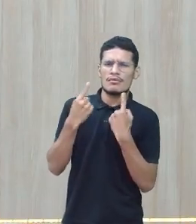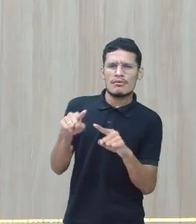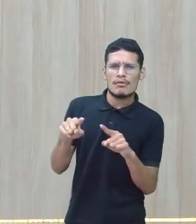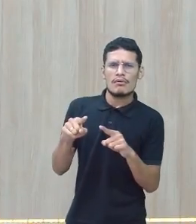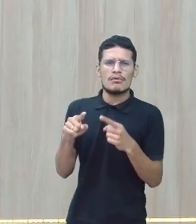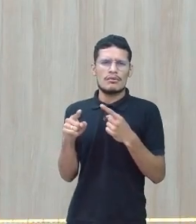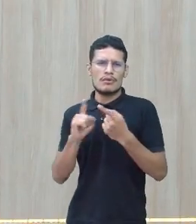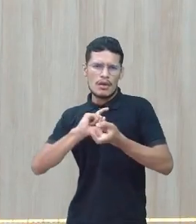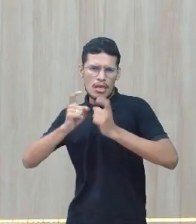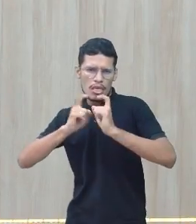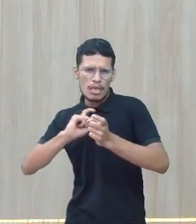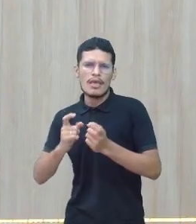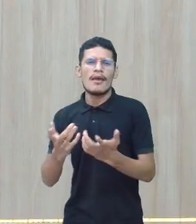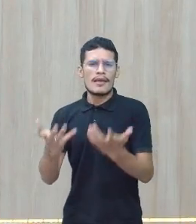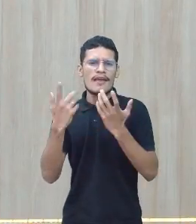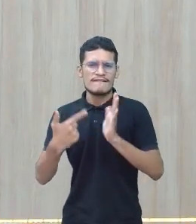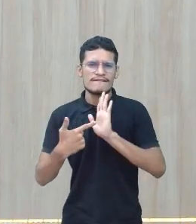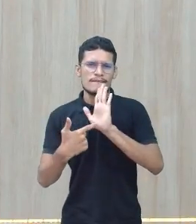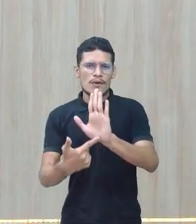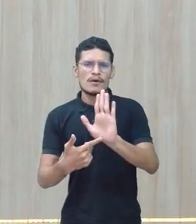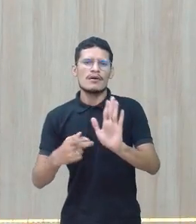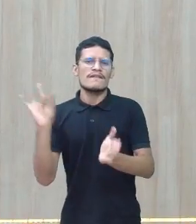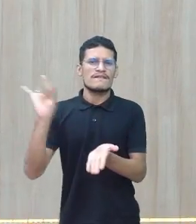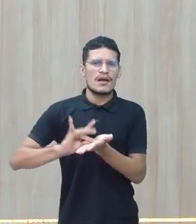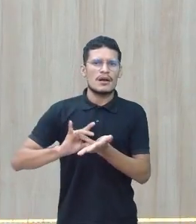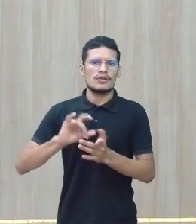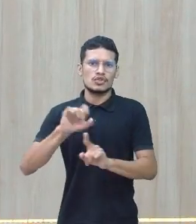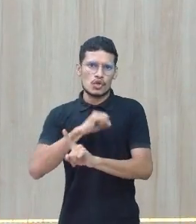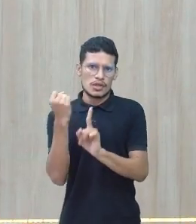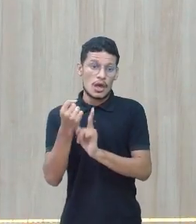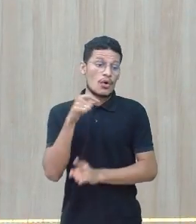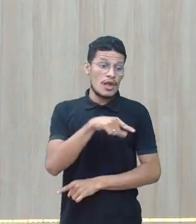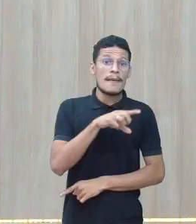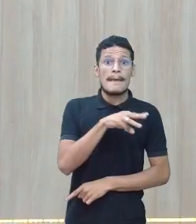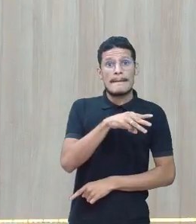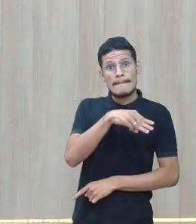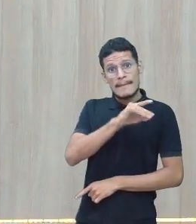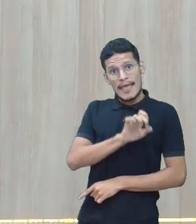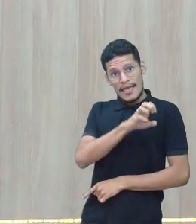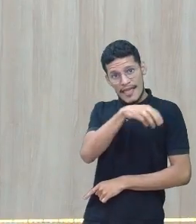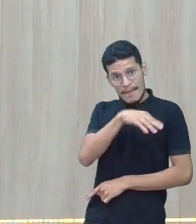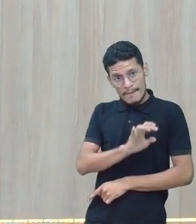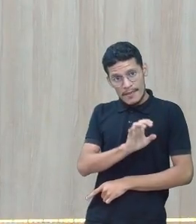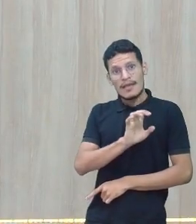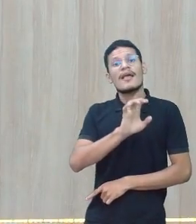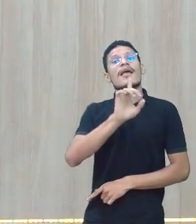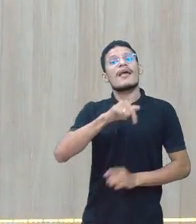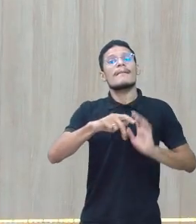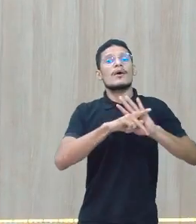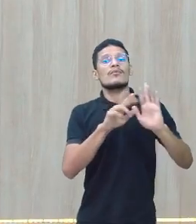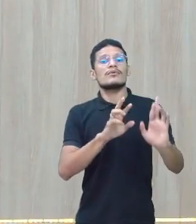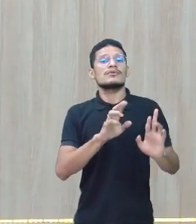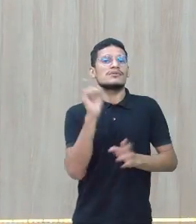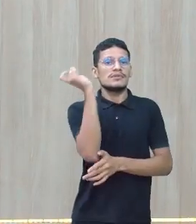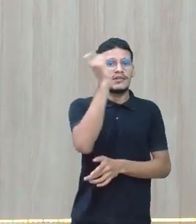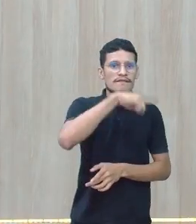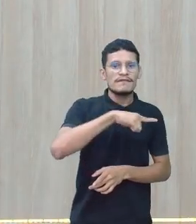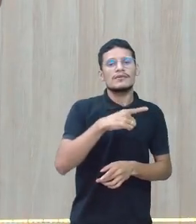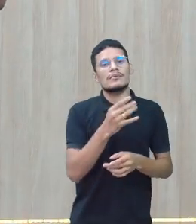essa criticidade sobre algum fato social. Contudo, o meme é mais difícil tentar visualizar sem o humor, não é